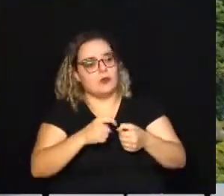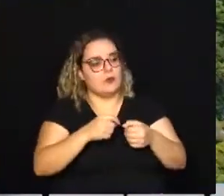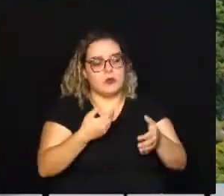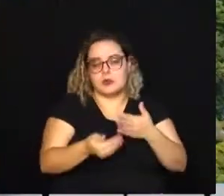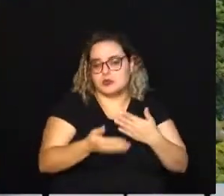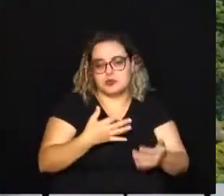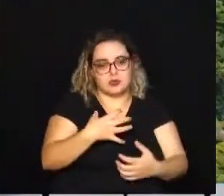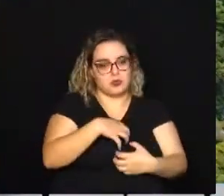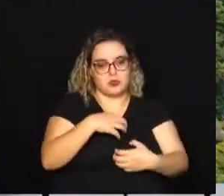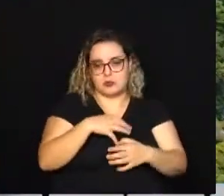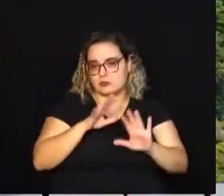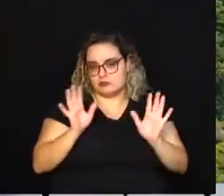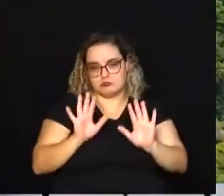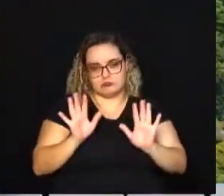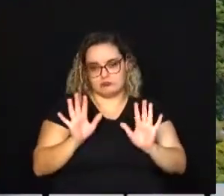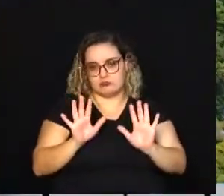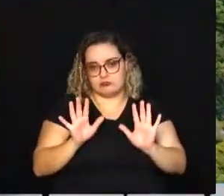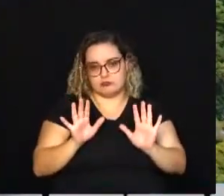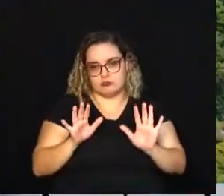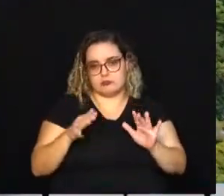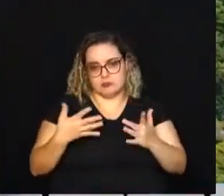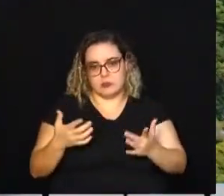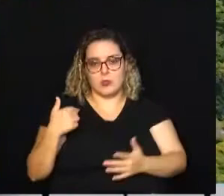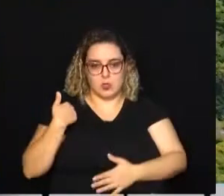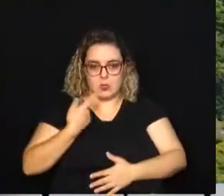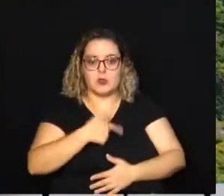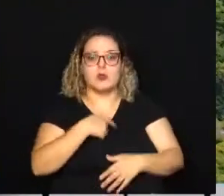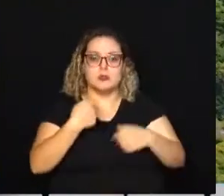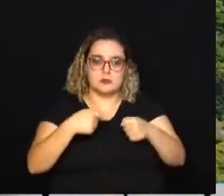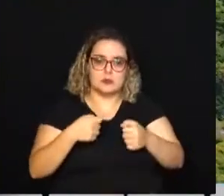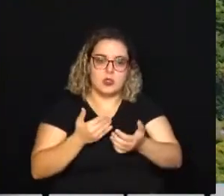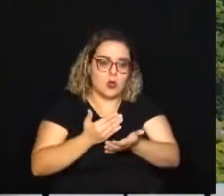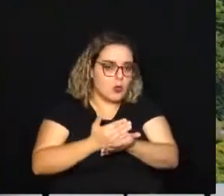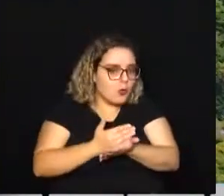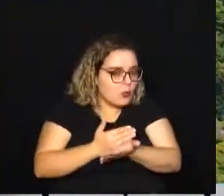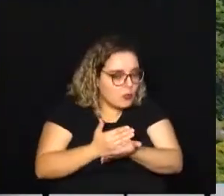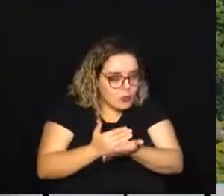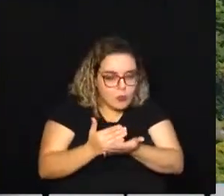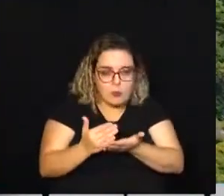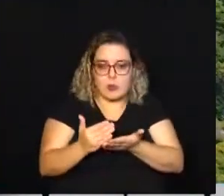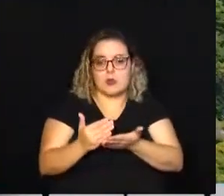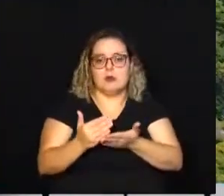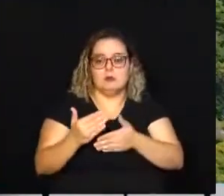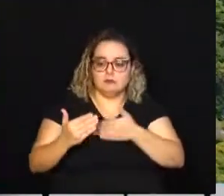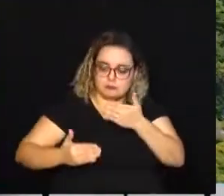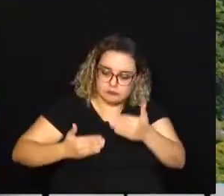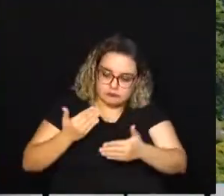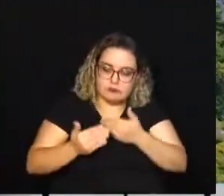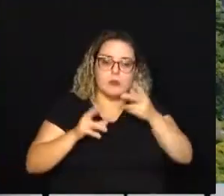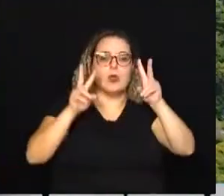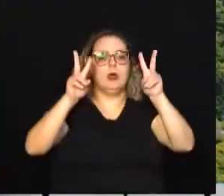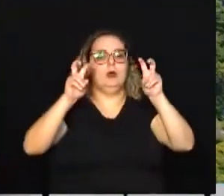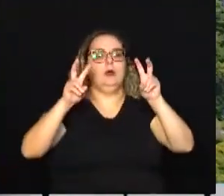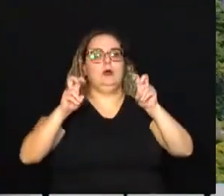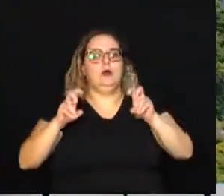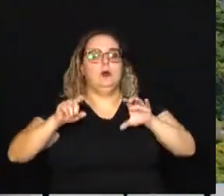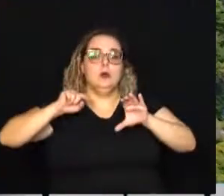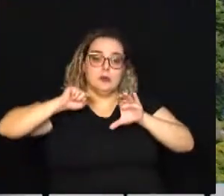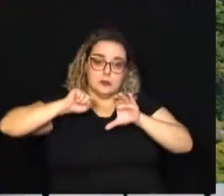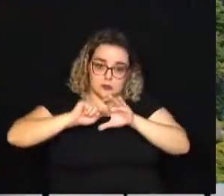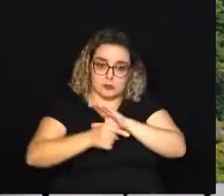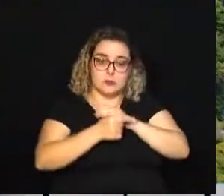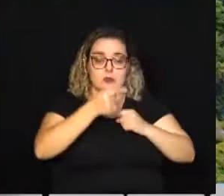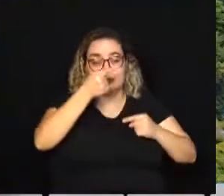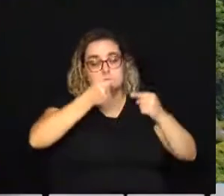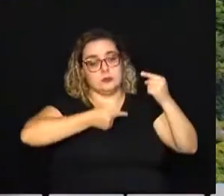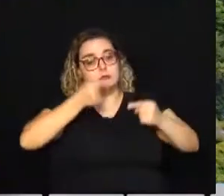forma. De fato, é isso, a gente vai ter que começar mesmo esse vai ser um tema que a gente vai